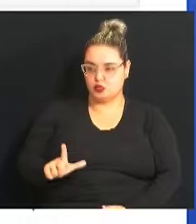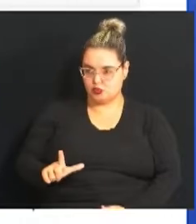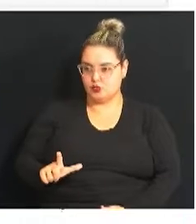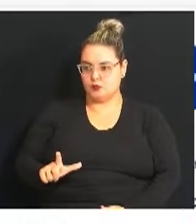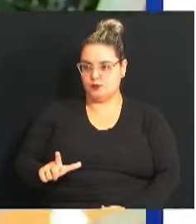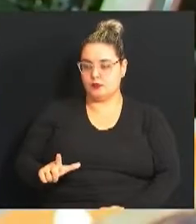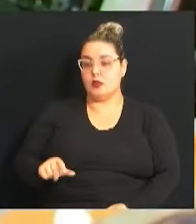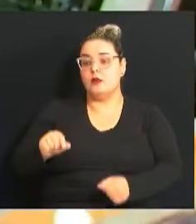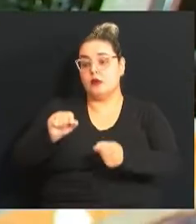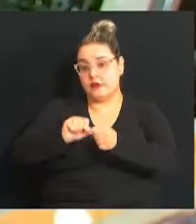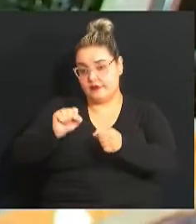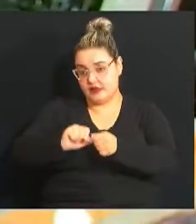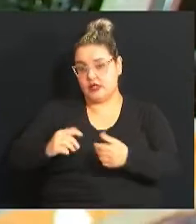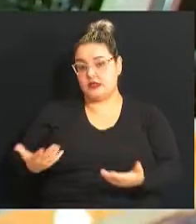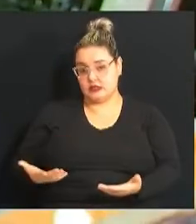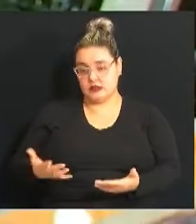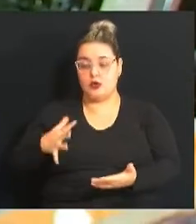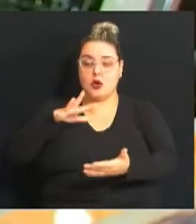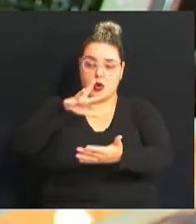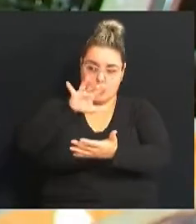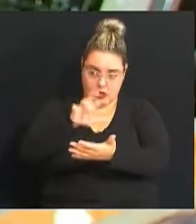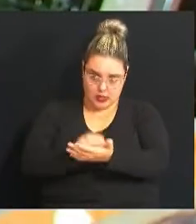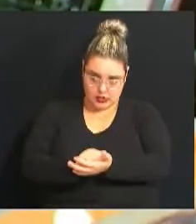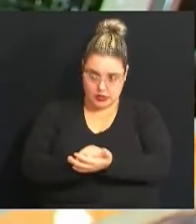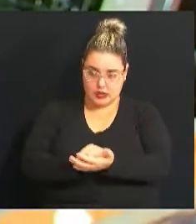então um cadastro e ela tem também ali